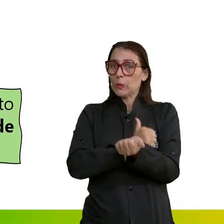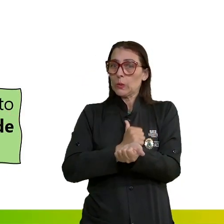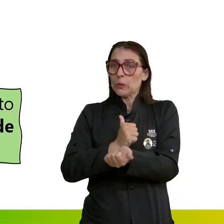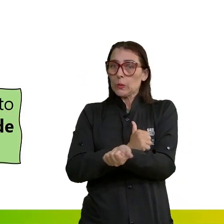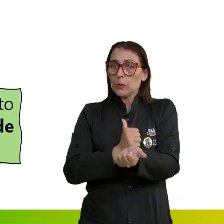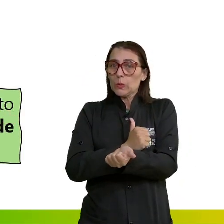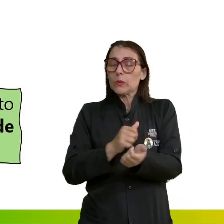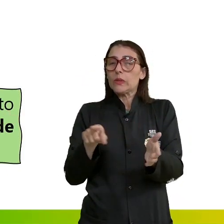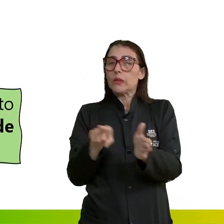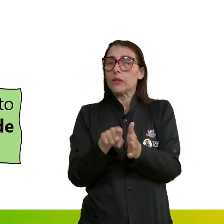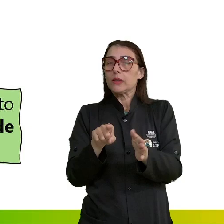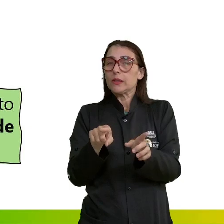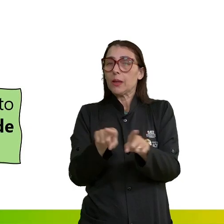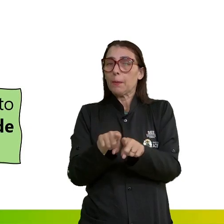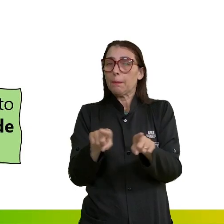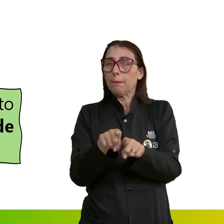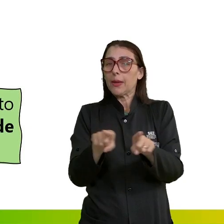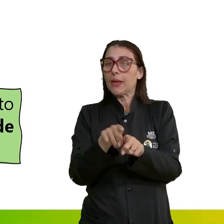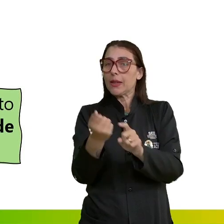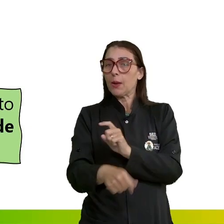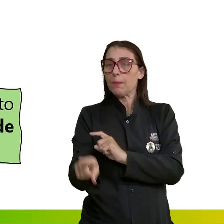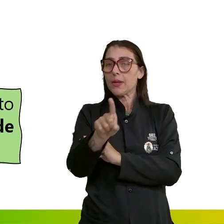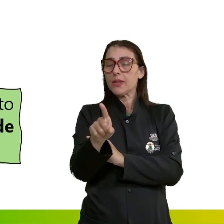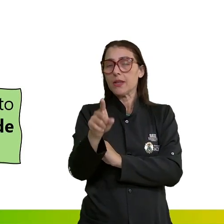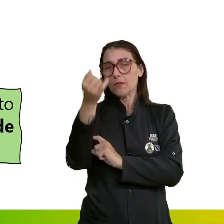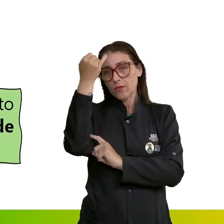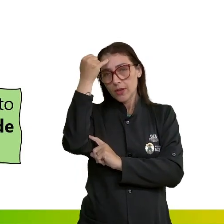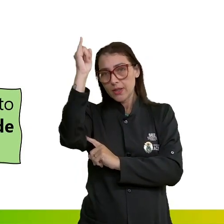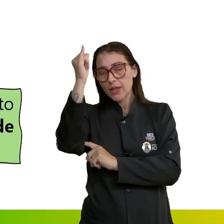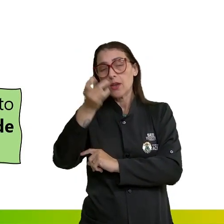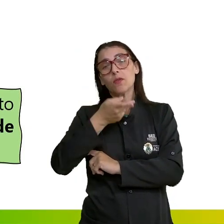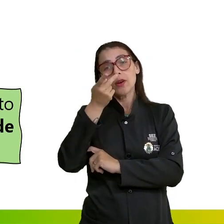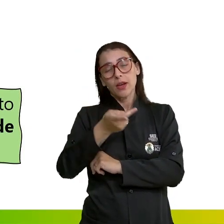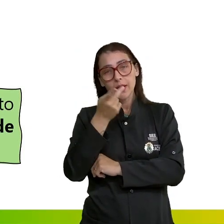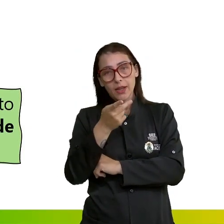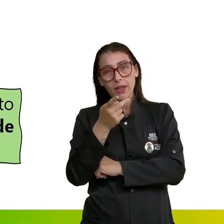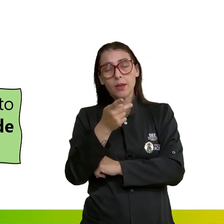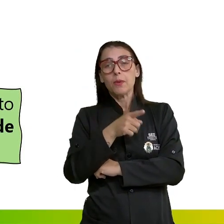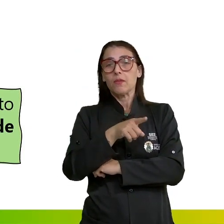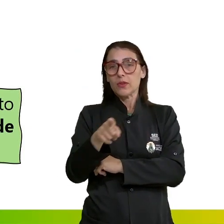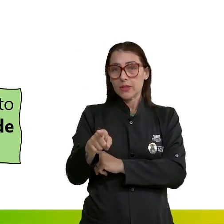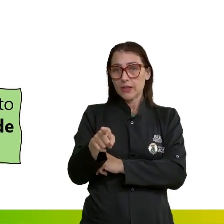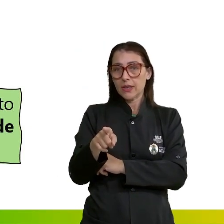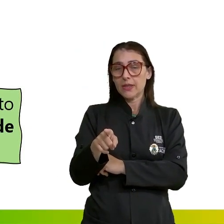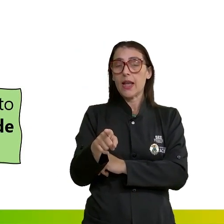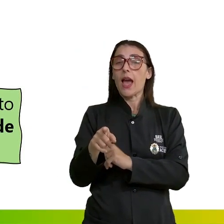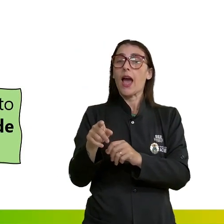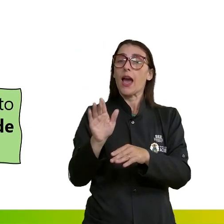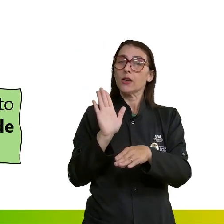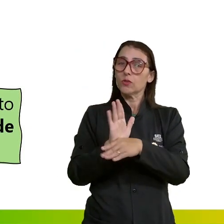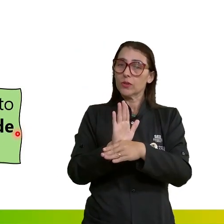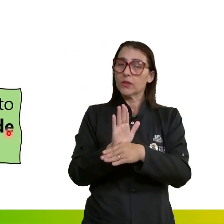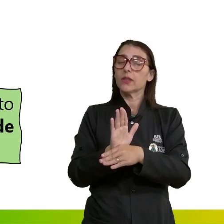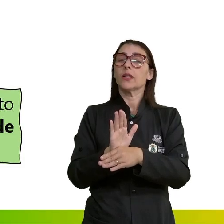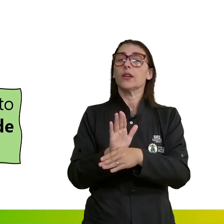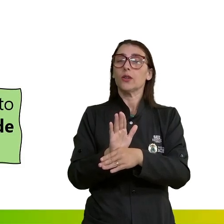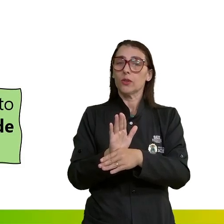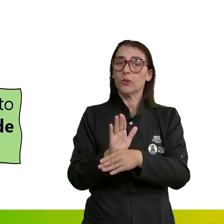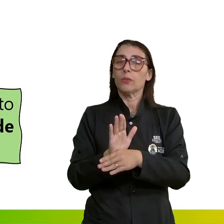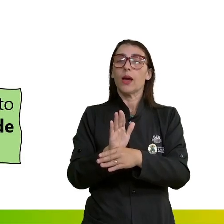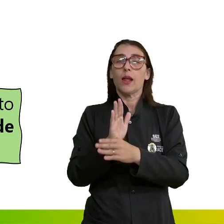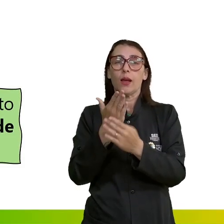também descartável, que foi a ideia que eu acabei de dar para vocês. contribuindo para o esgotamento